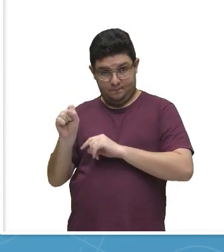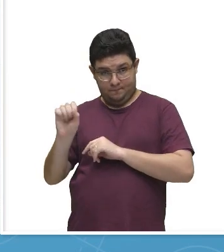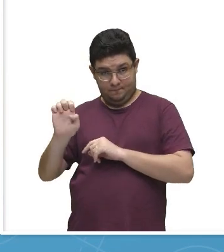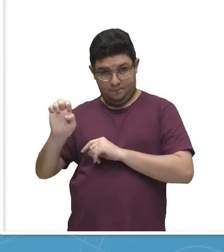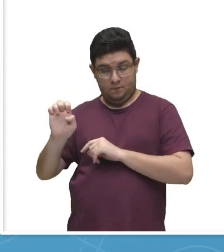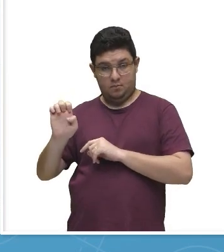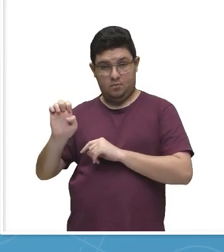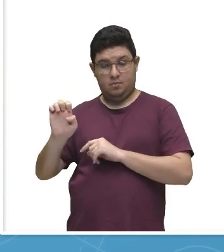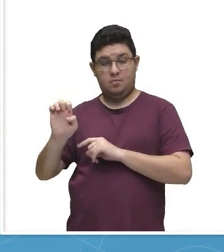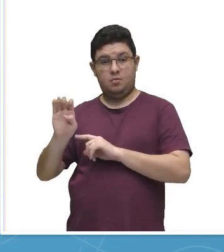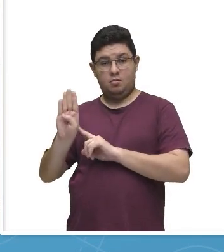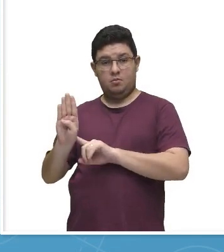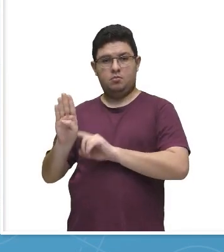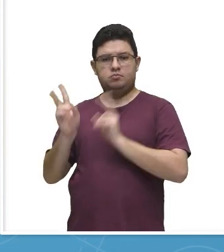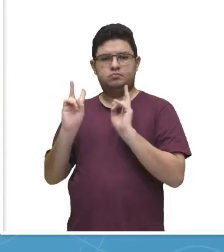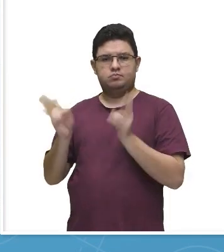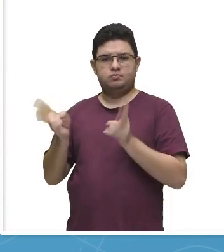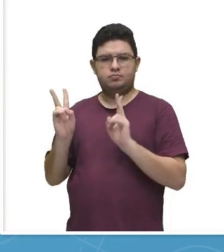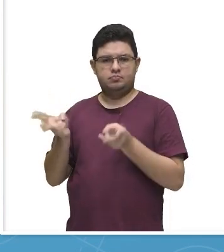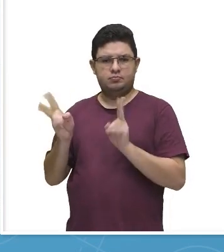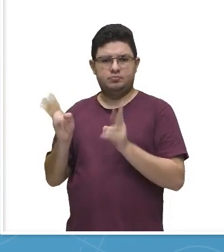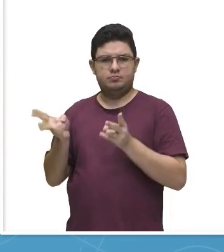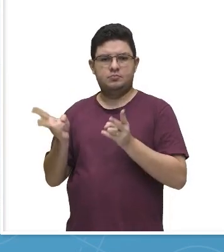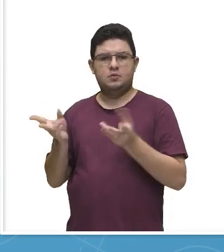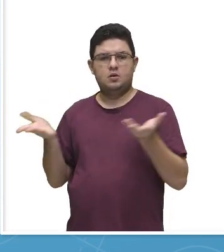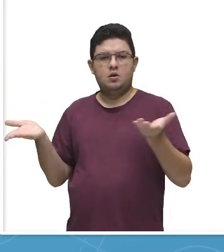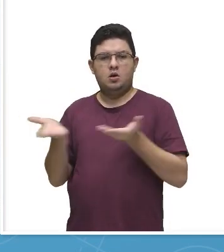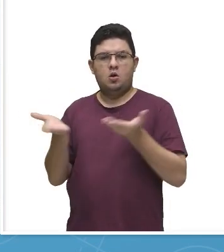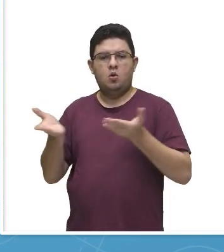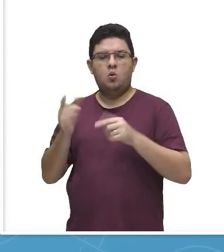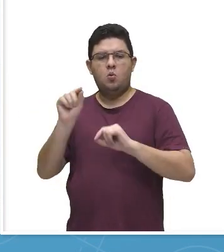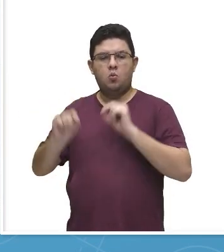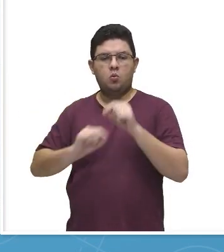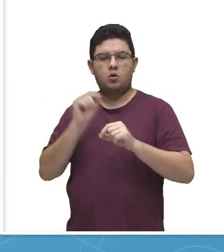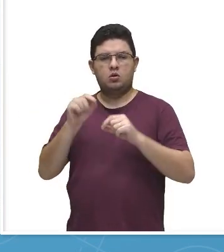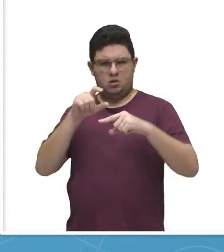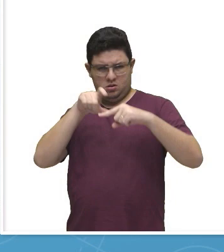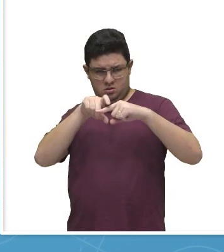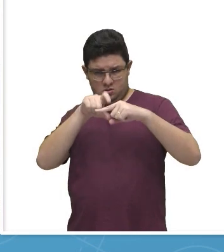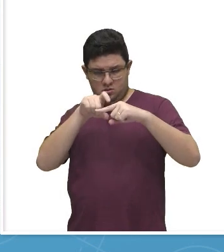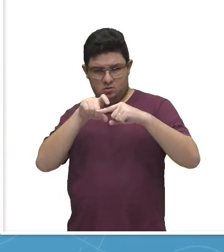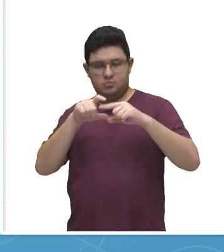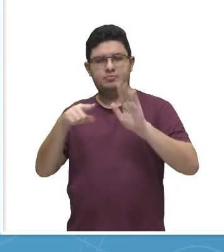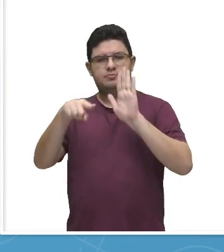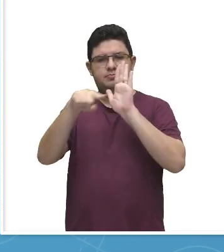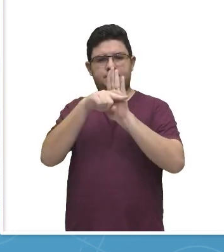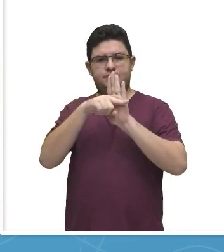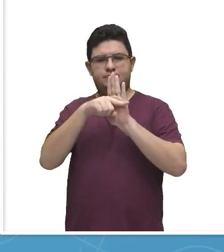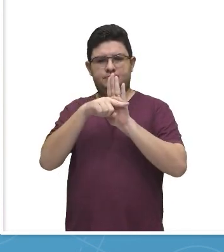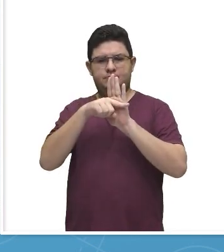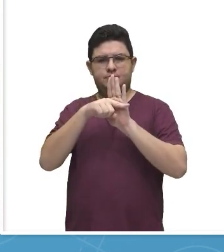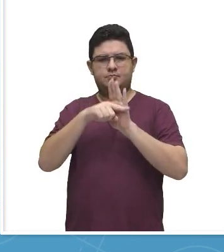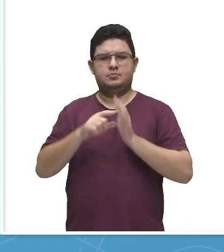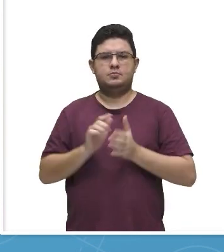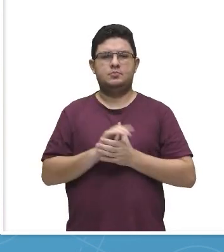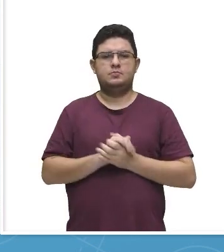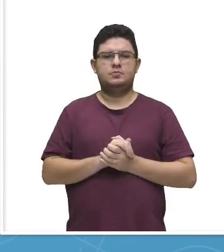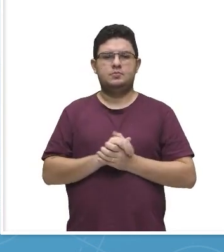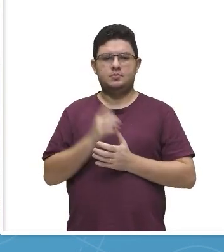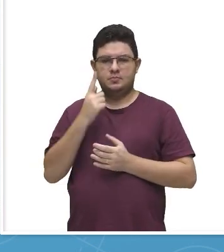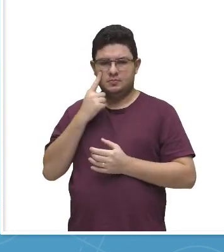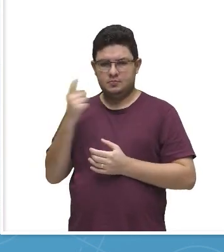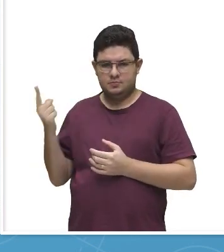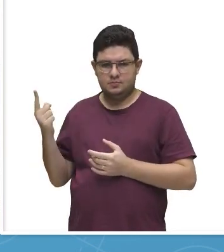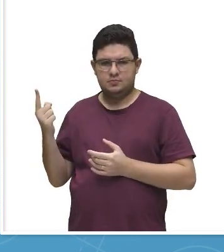multiplicação nós somamos, na subtração, repetimos a base e diminuímos os expoentes.